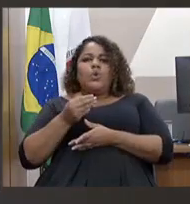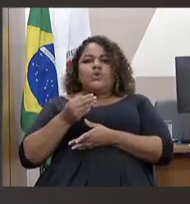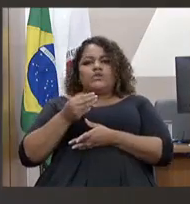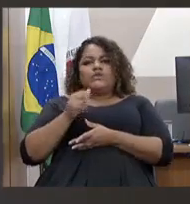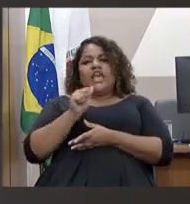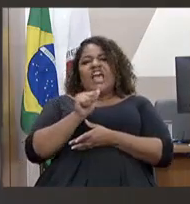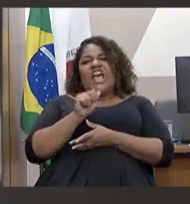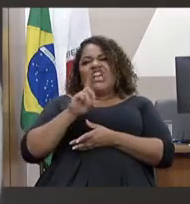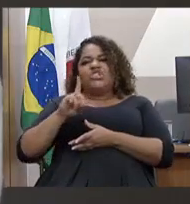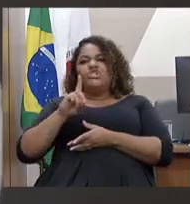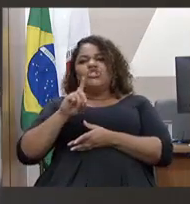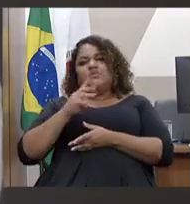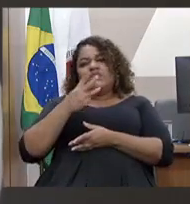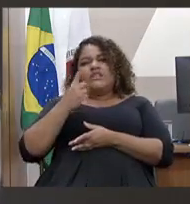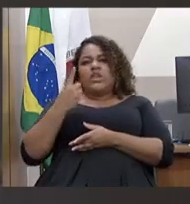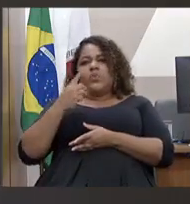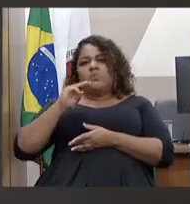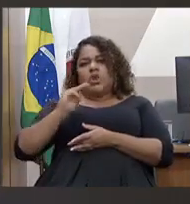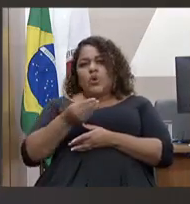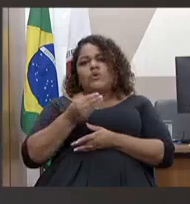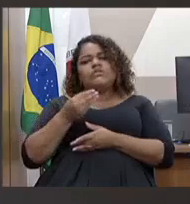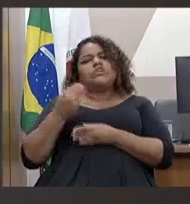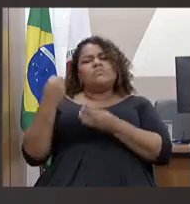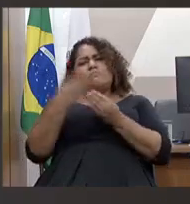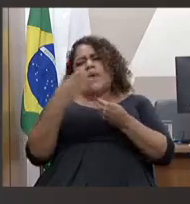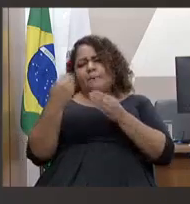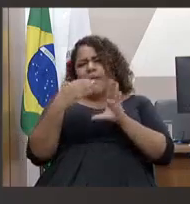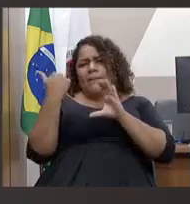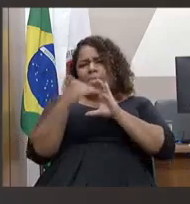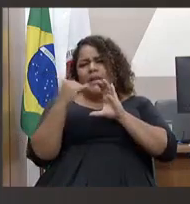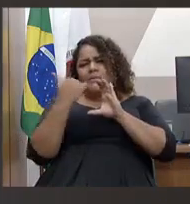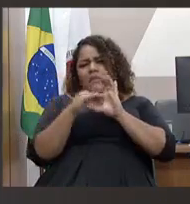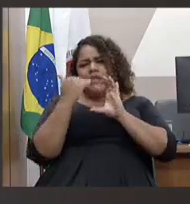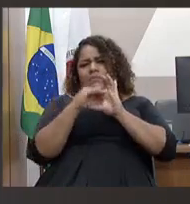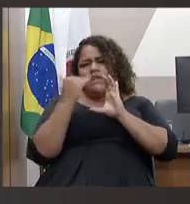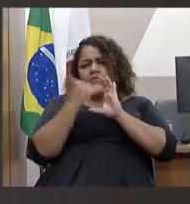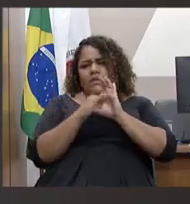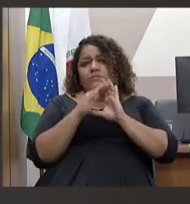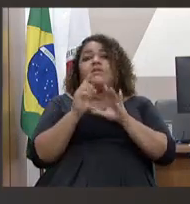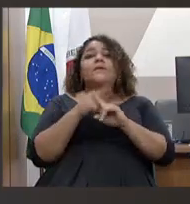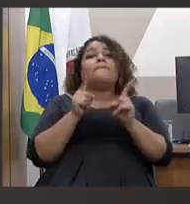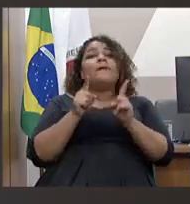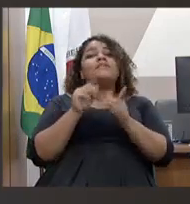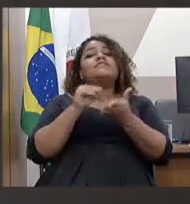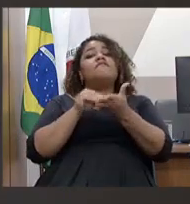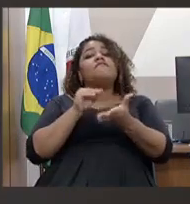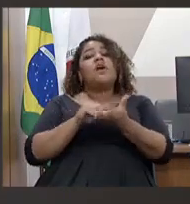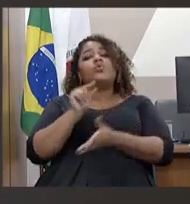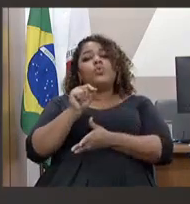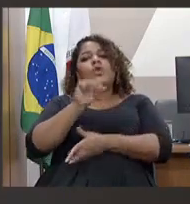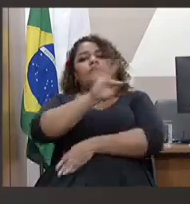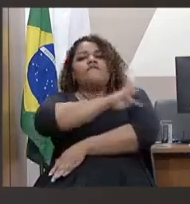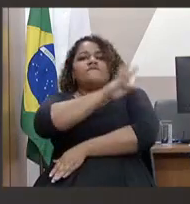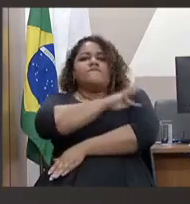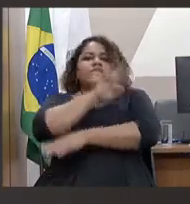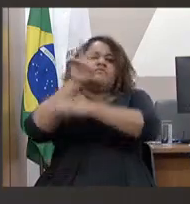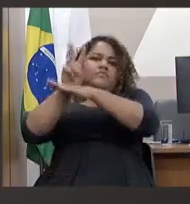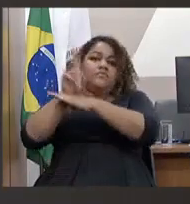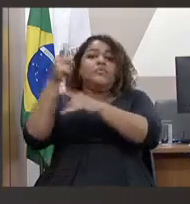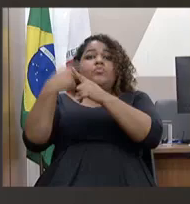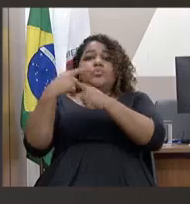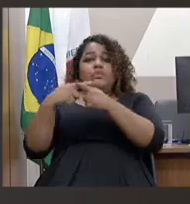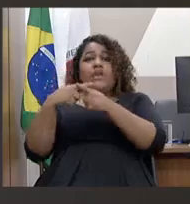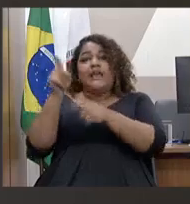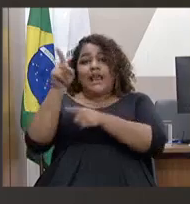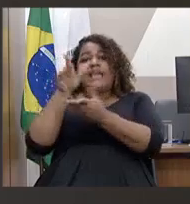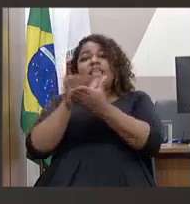31 milhões é muito é muita coisa que eu mandei agora isso precisa ser fiscalizado isso precisa ser revisto porque é dinheiro público tá ali ali tá aí